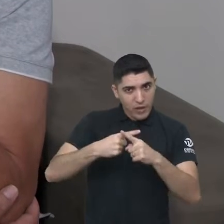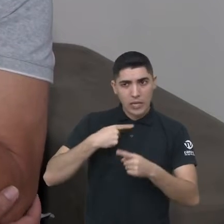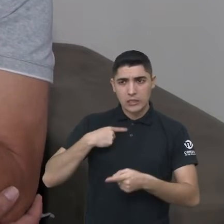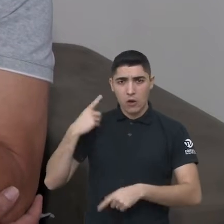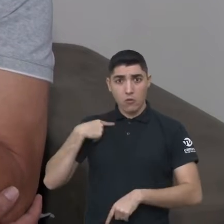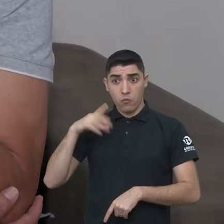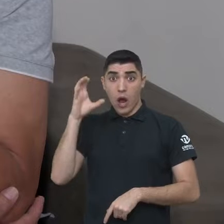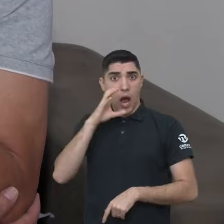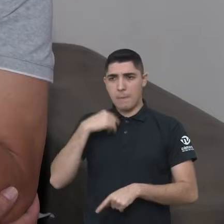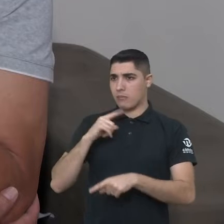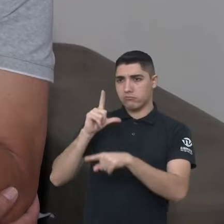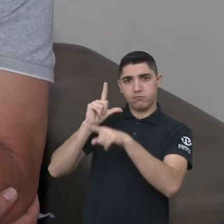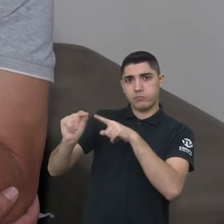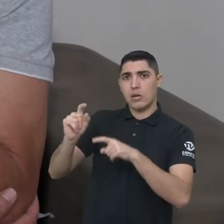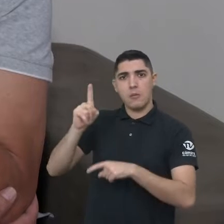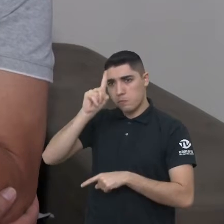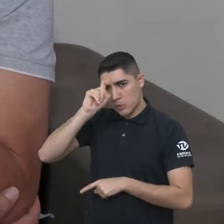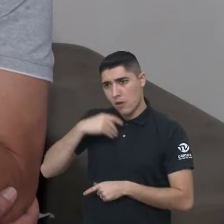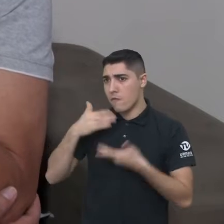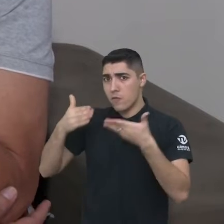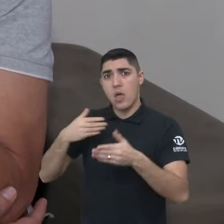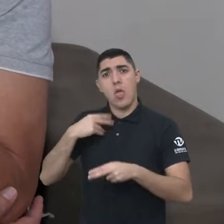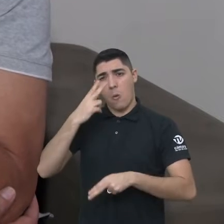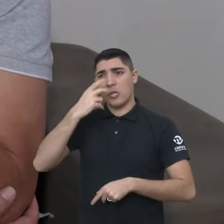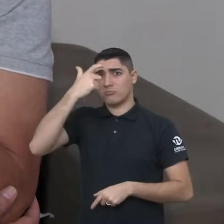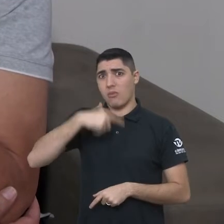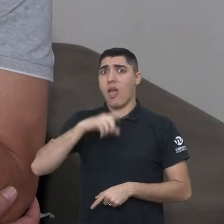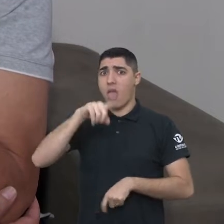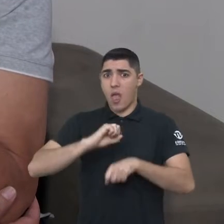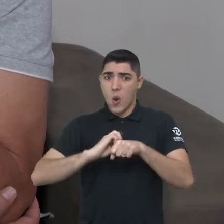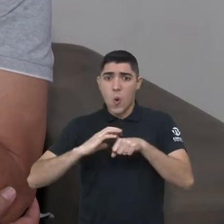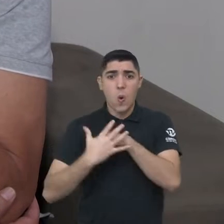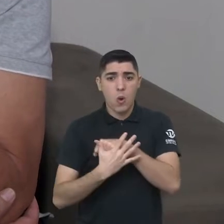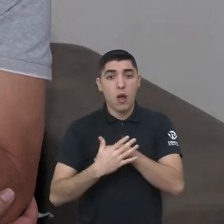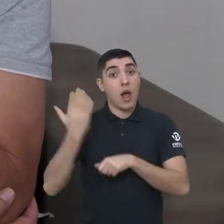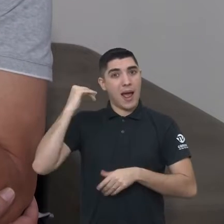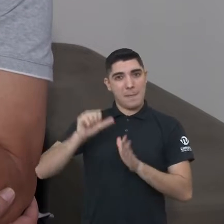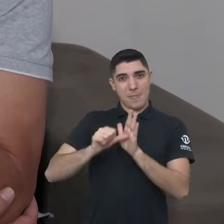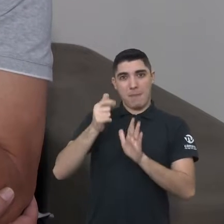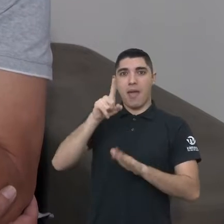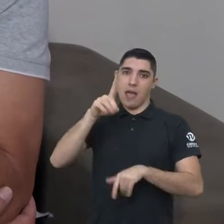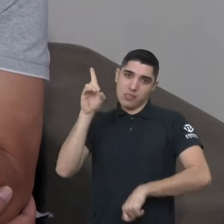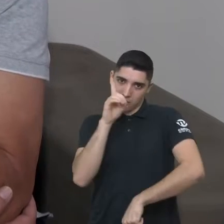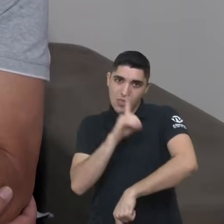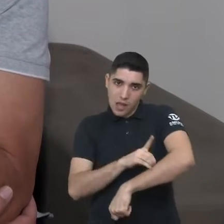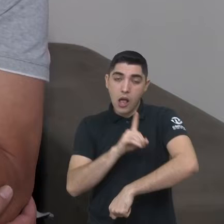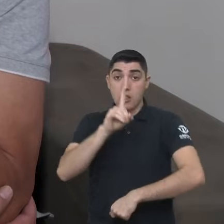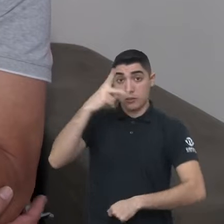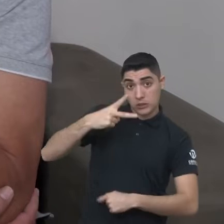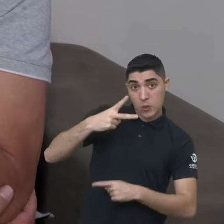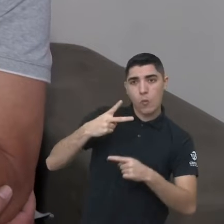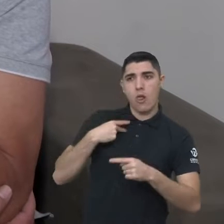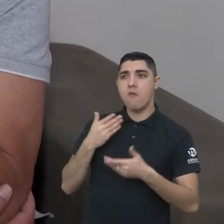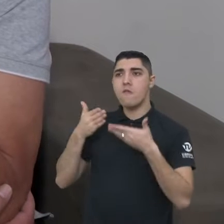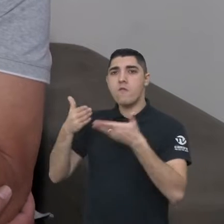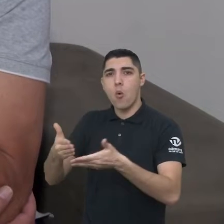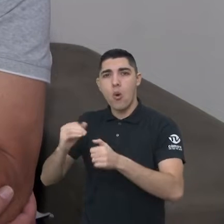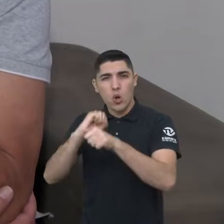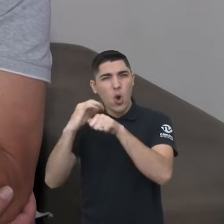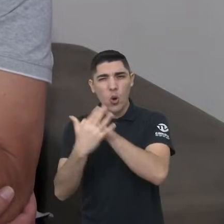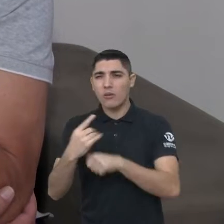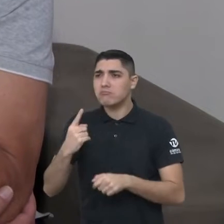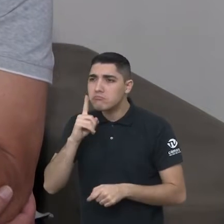de Covid, porque eu falei, nossa, agora deu primeira vez deu dengue, agora deu Covid, aí corri, fiz o teste, não